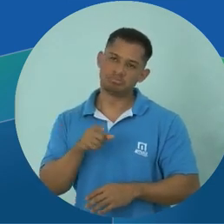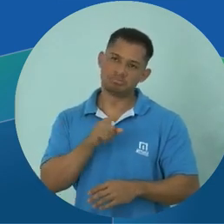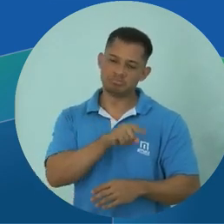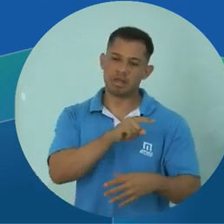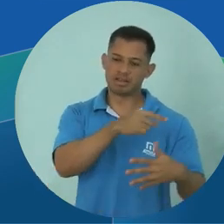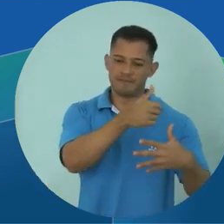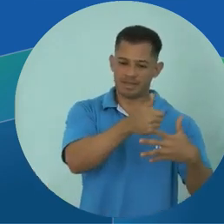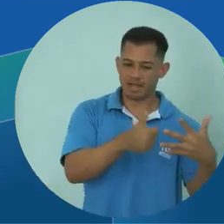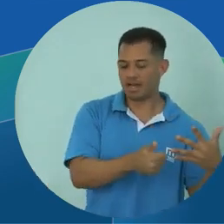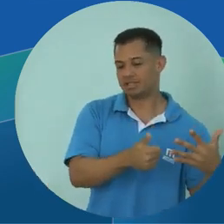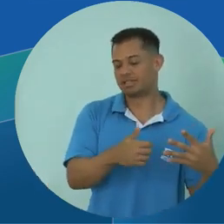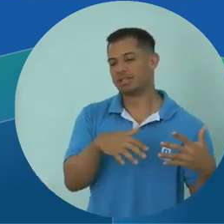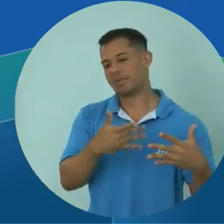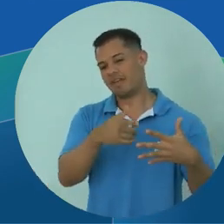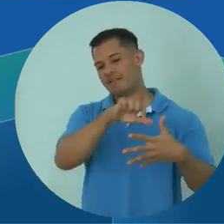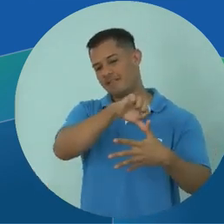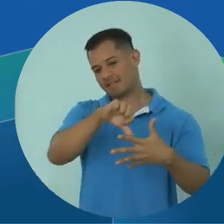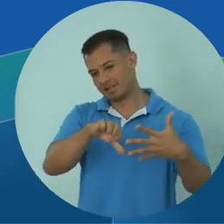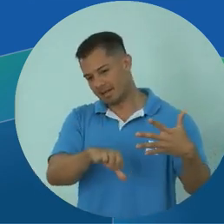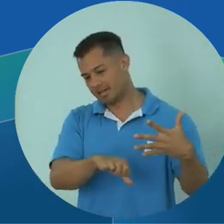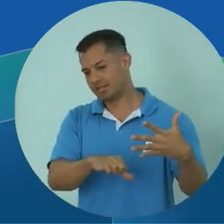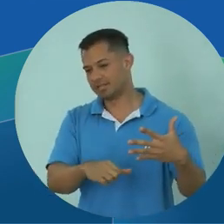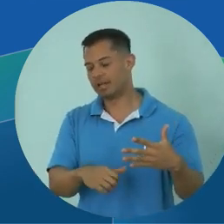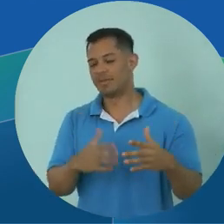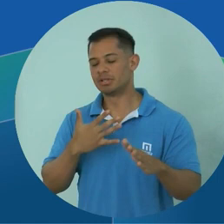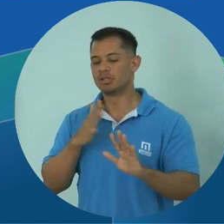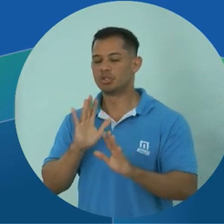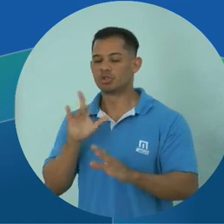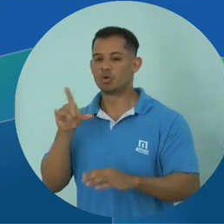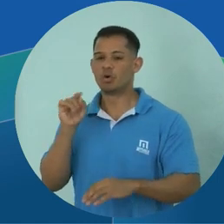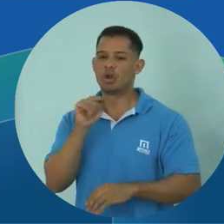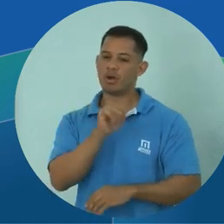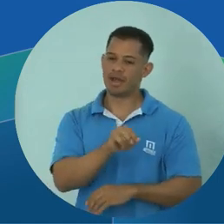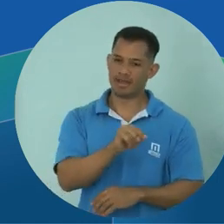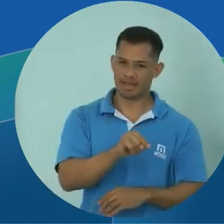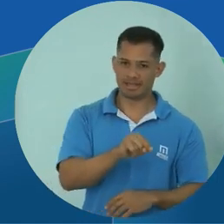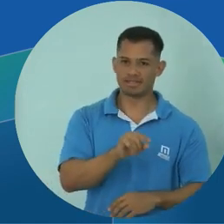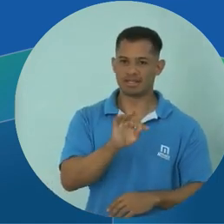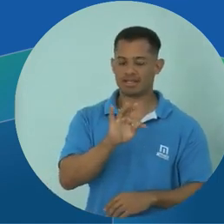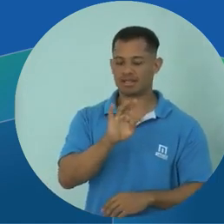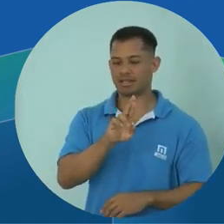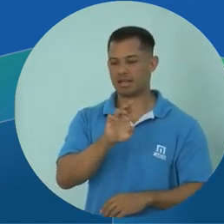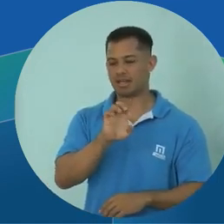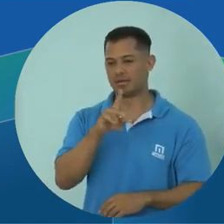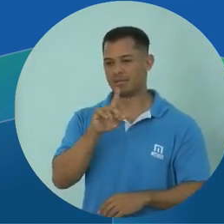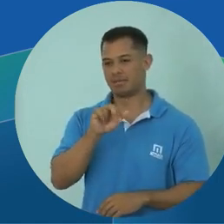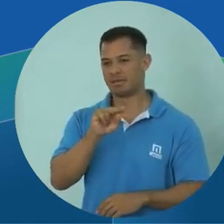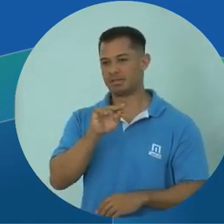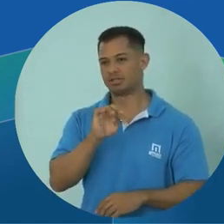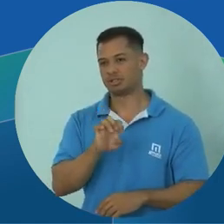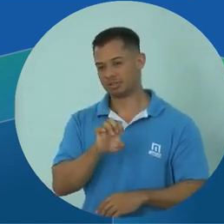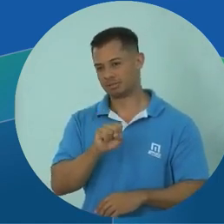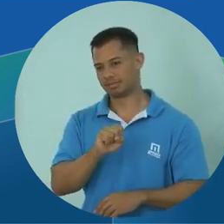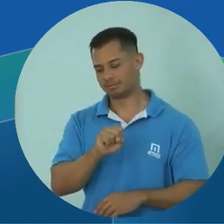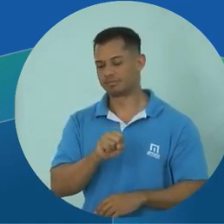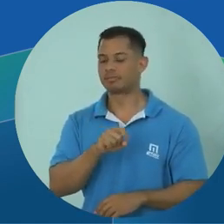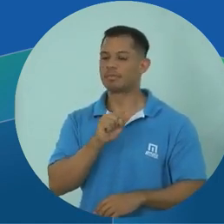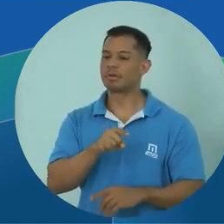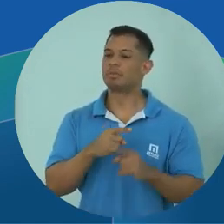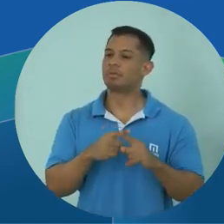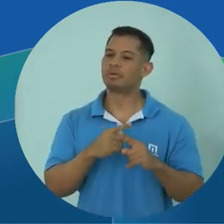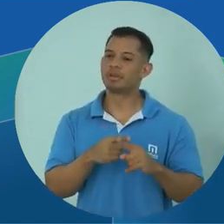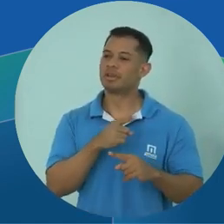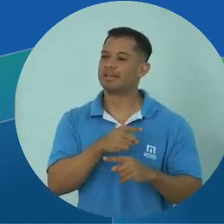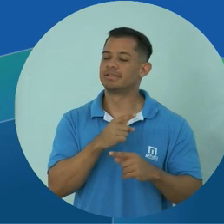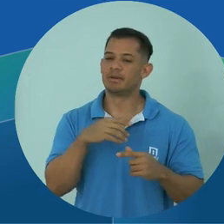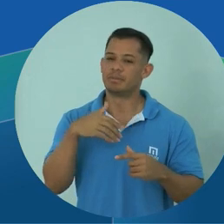gente acabou optando pelo sistema trepante, autoportante, por uma questão de incorporação de